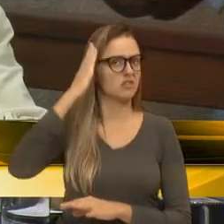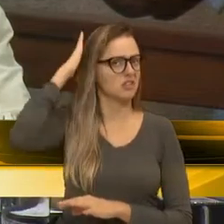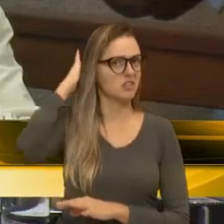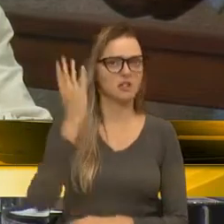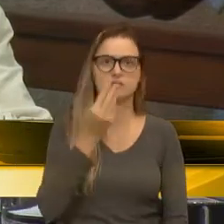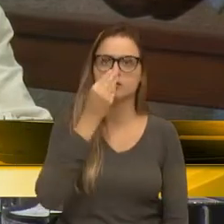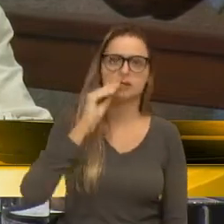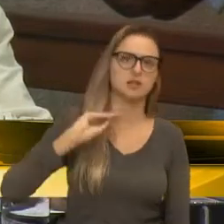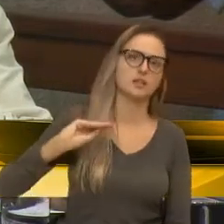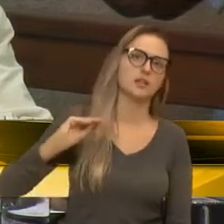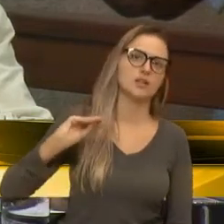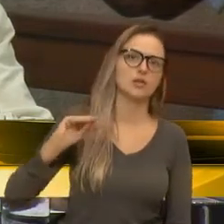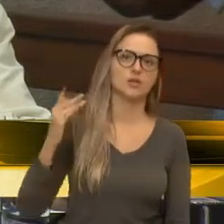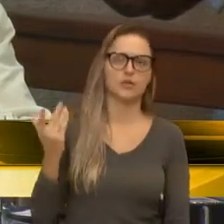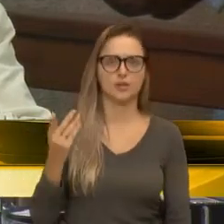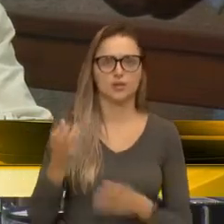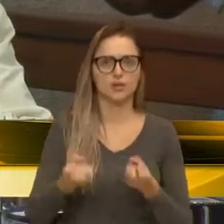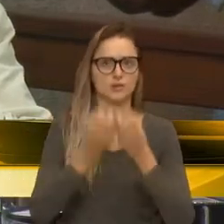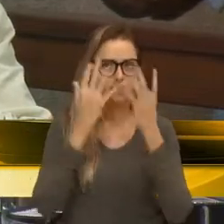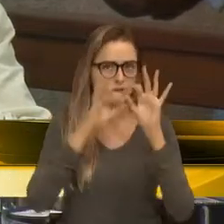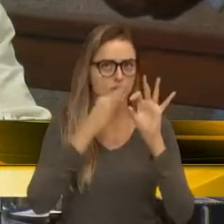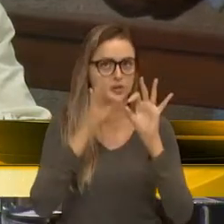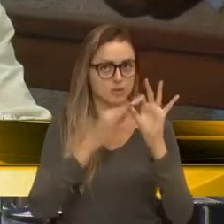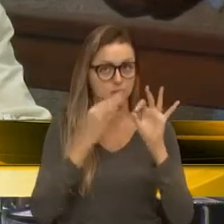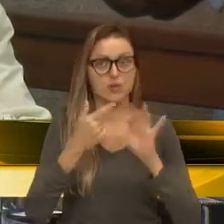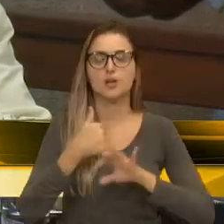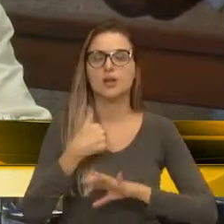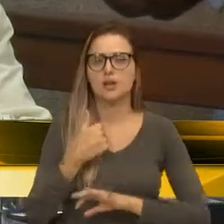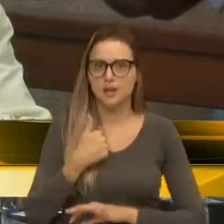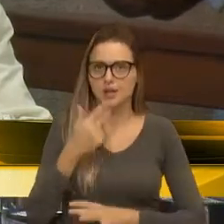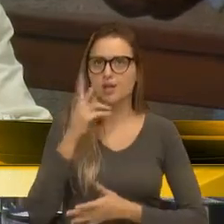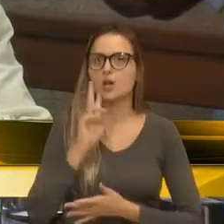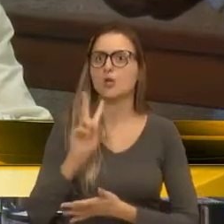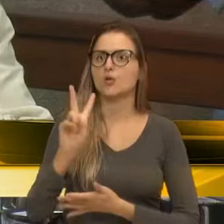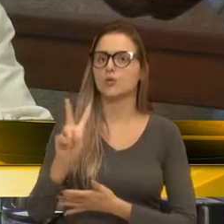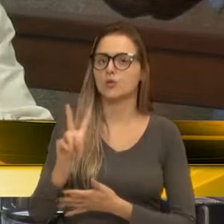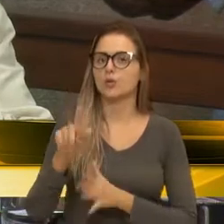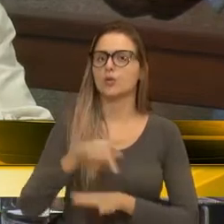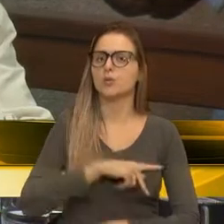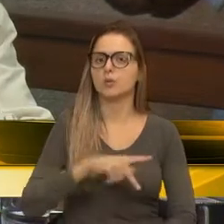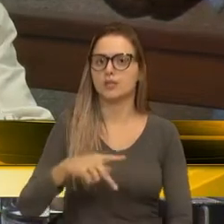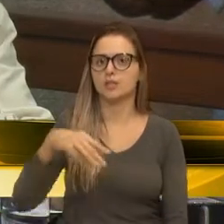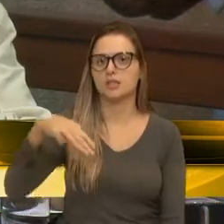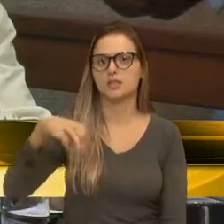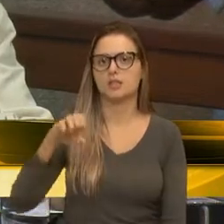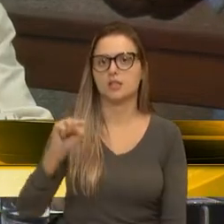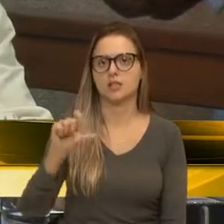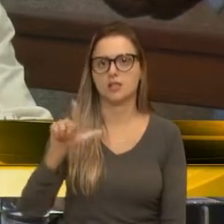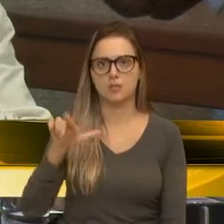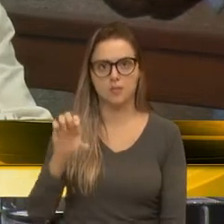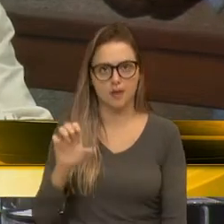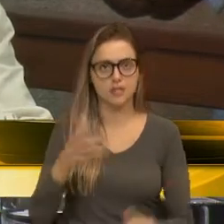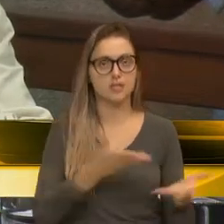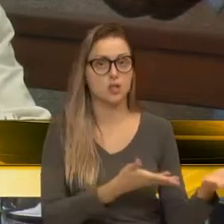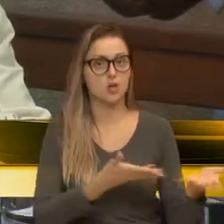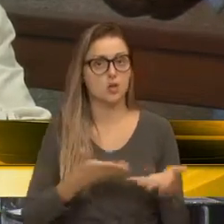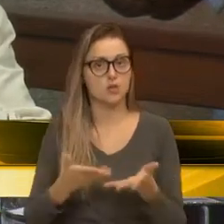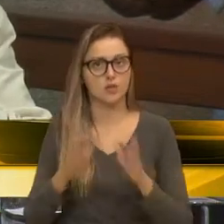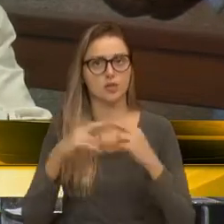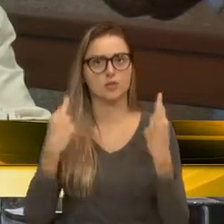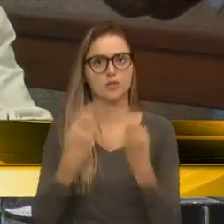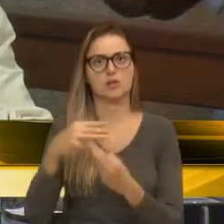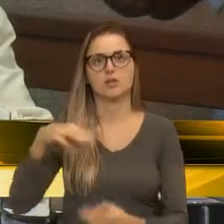para a festa da uva. E isto eu ouvi do presidente da MESNE, que vieram convidar ele para a reunião da MESNE, e ele disse que ele